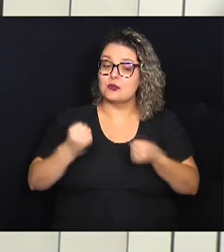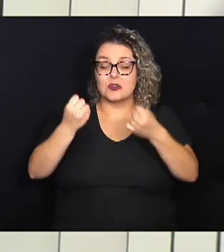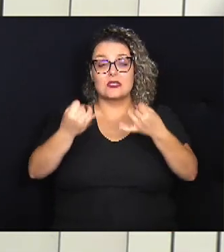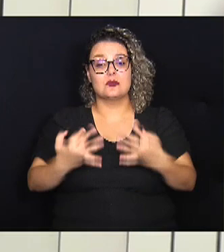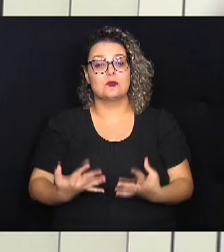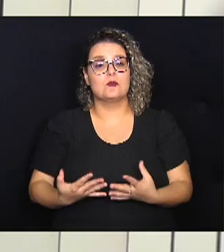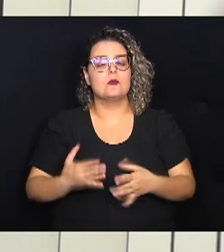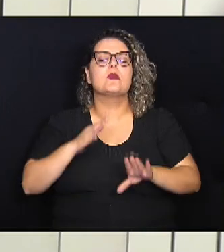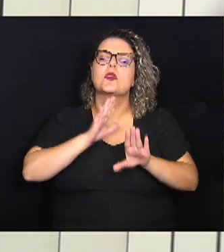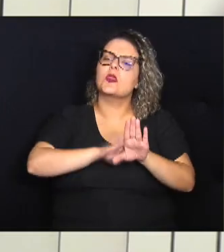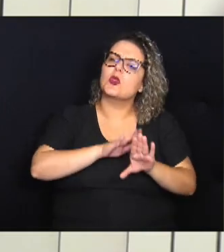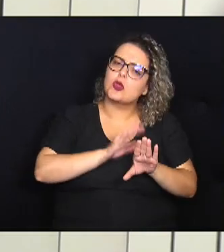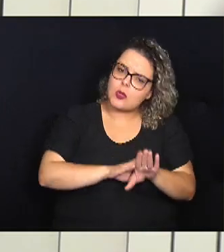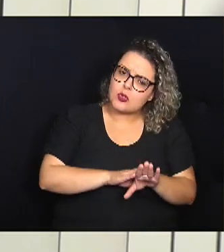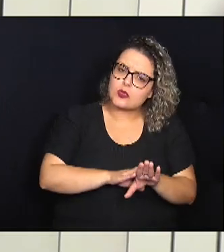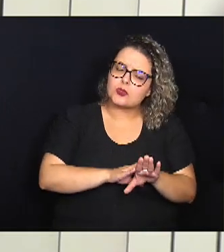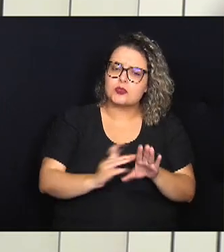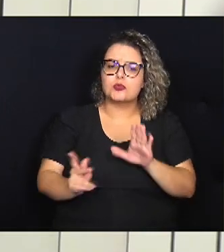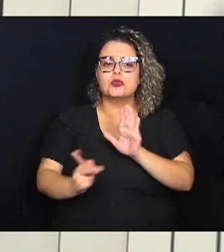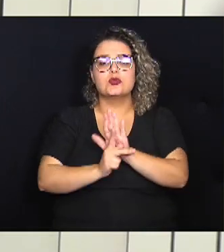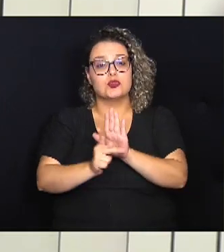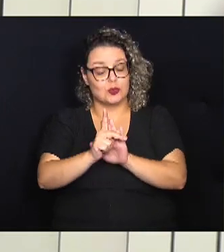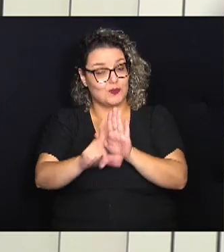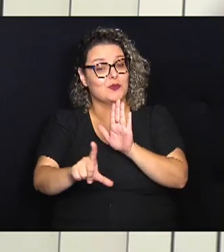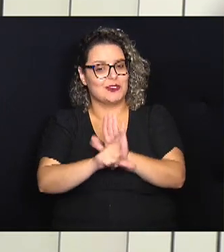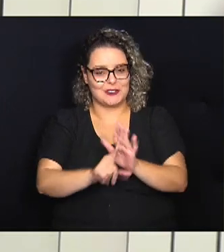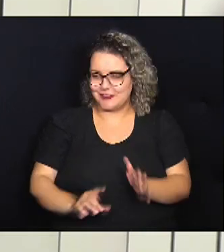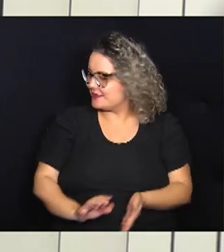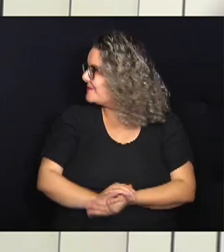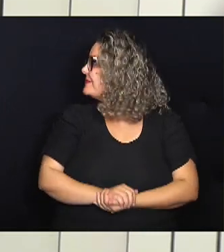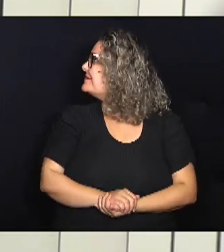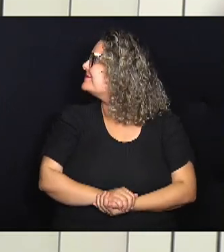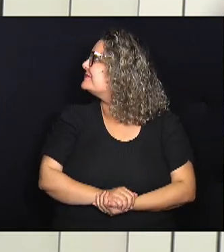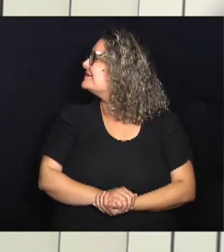as funções de um projeto de lei.